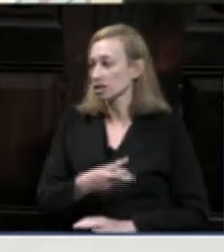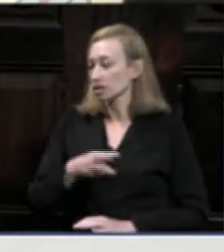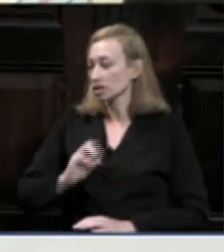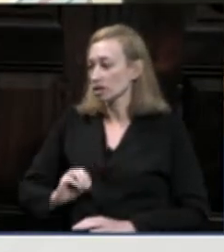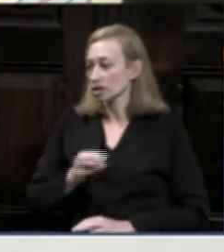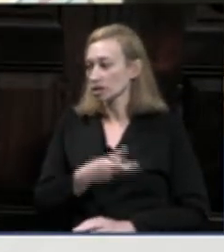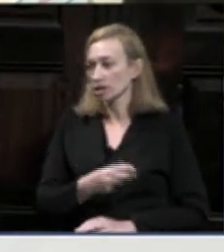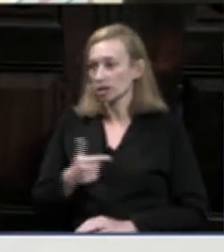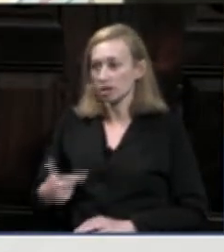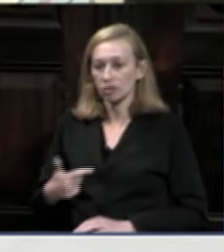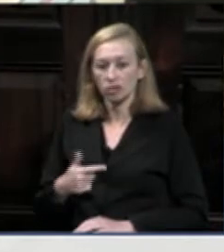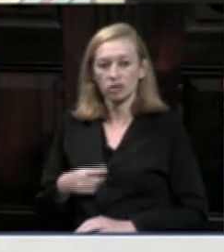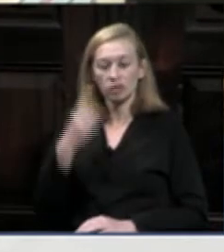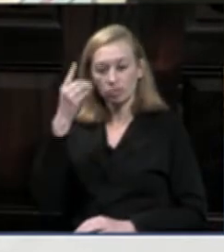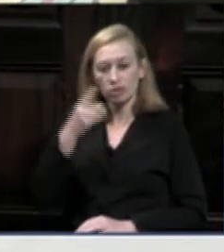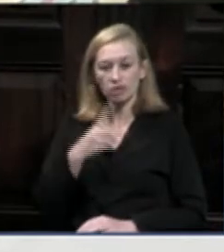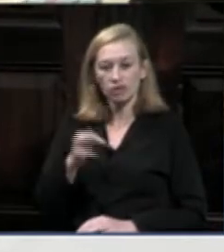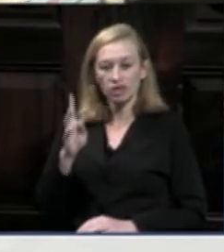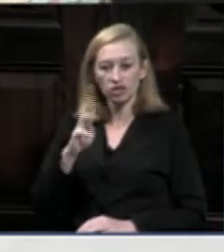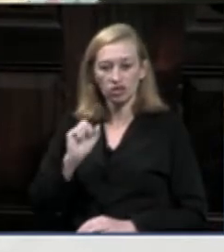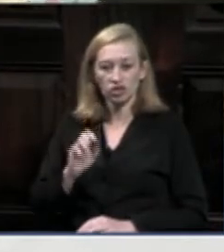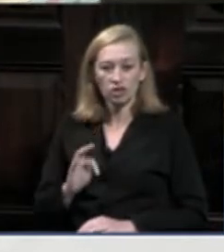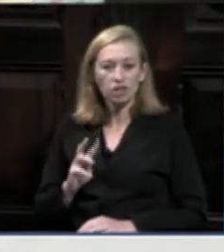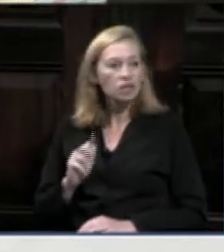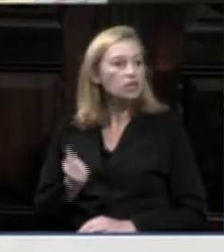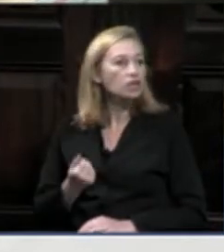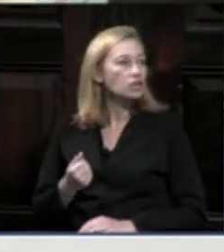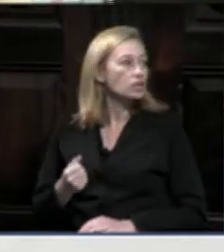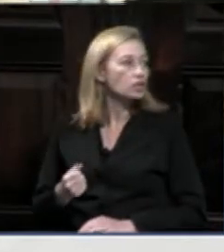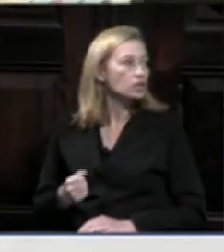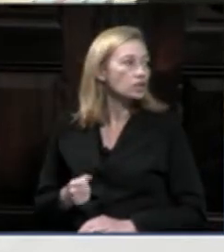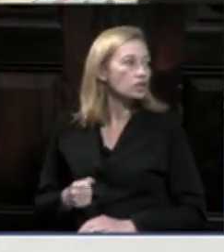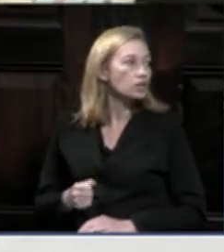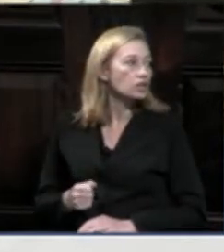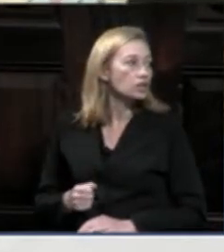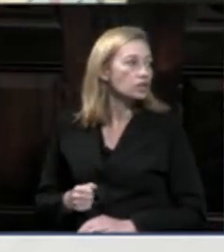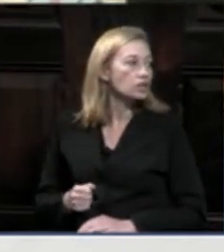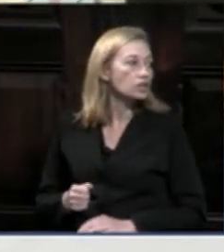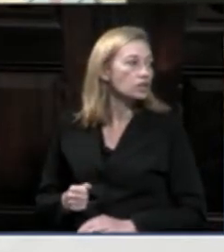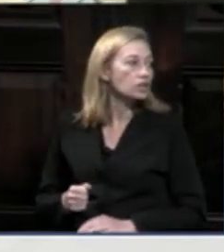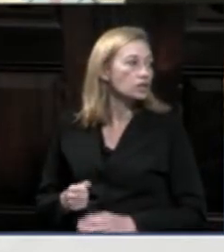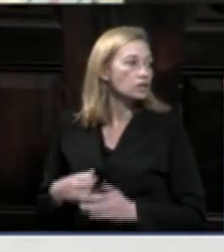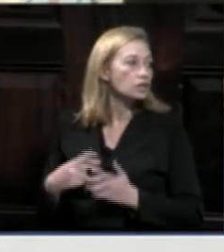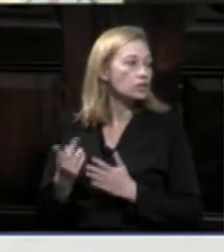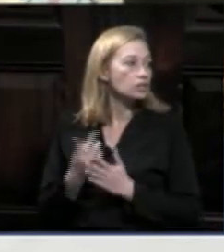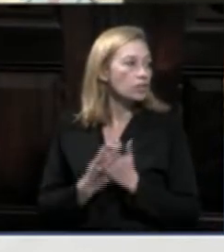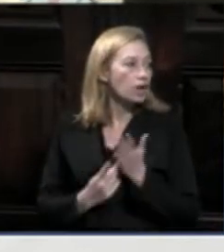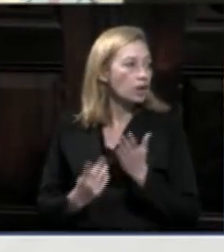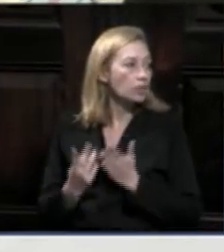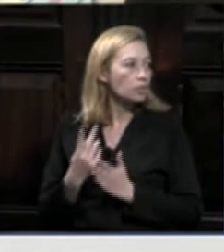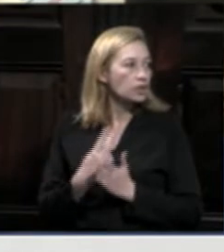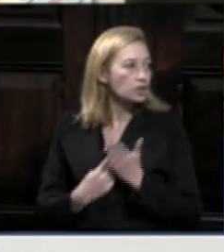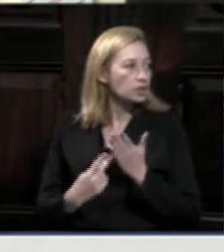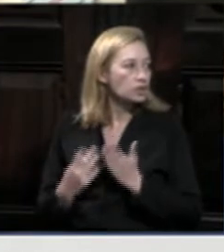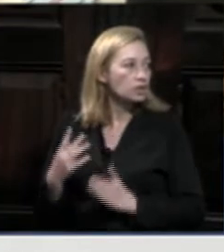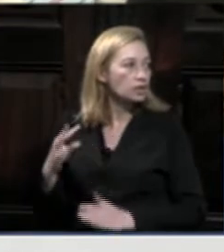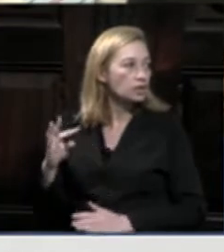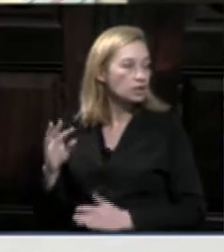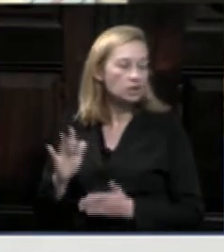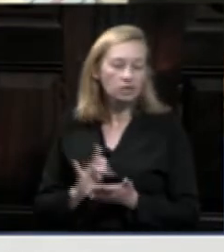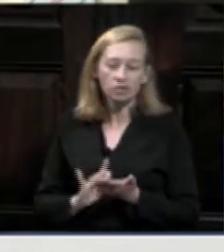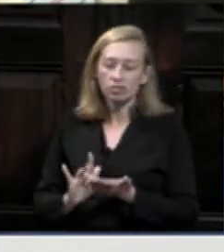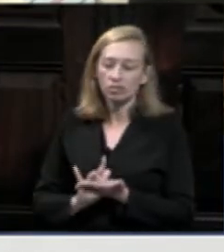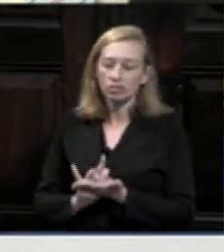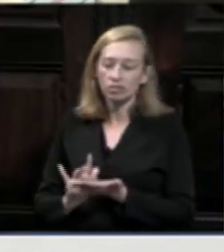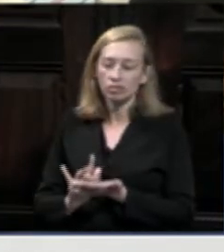Fatinha. Dispõe sobre a obrigatoriedade de instalações de mapas táteis e informações em braille nos locais que